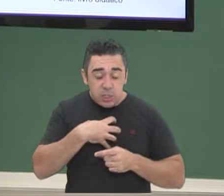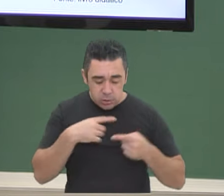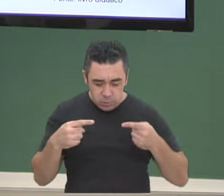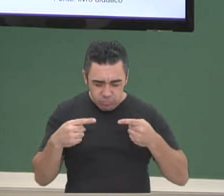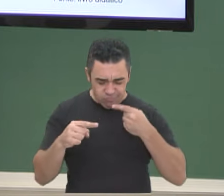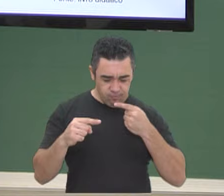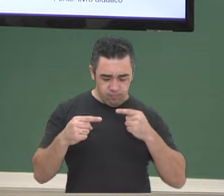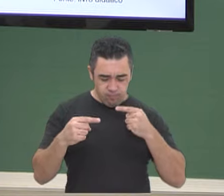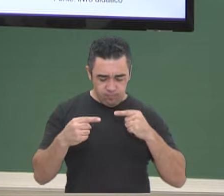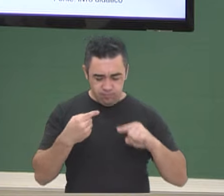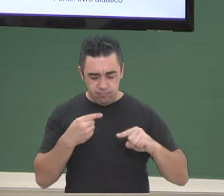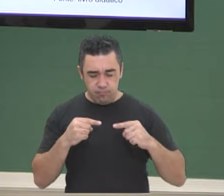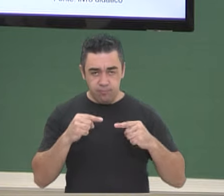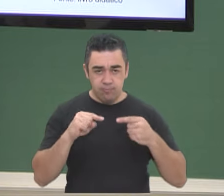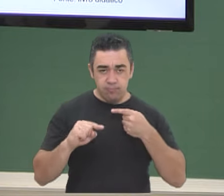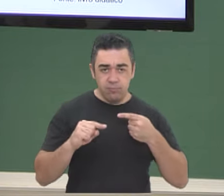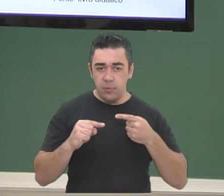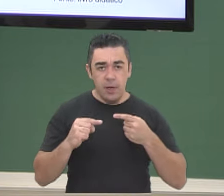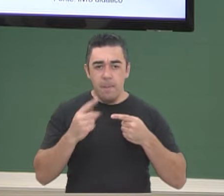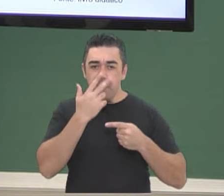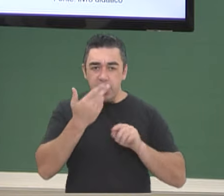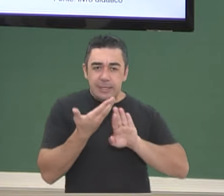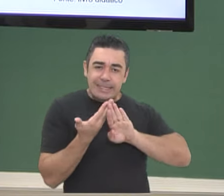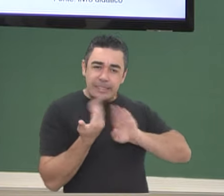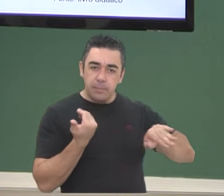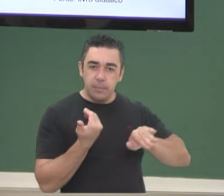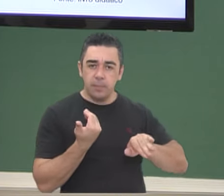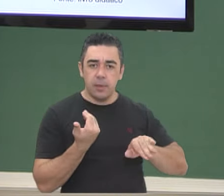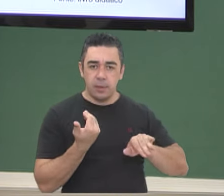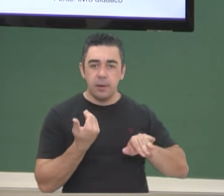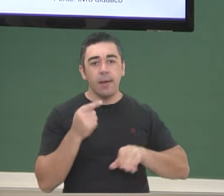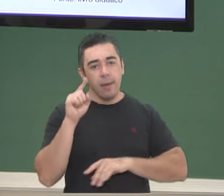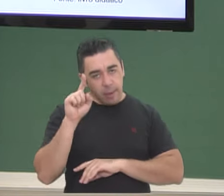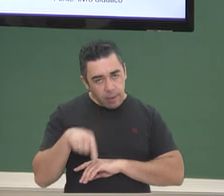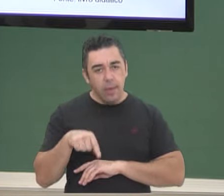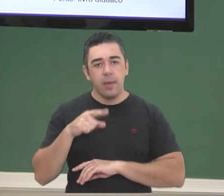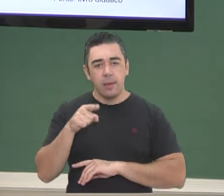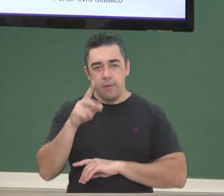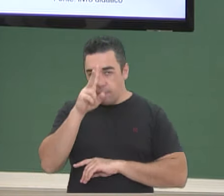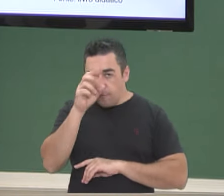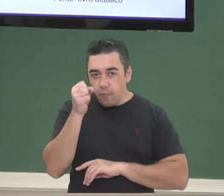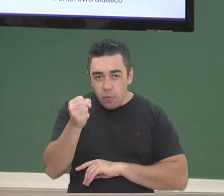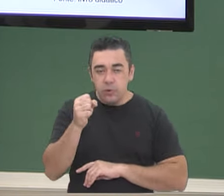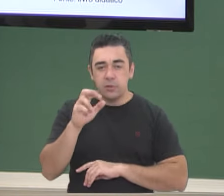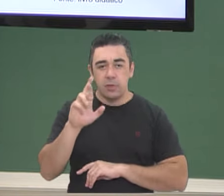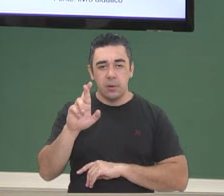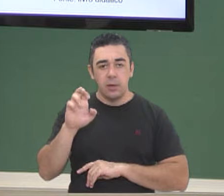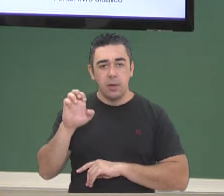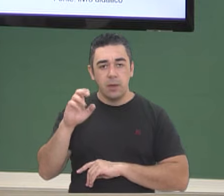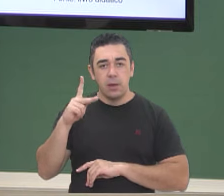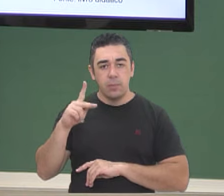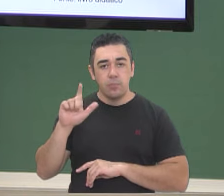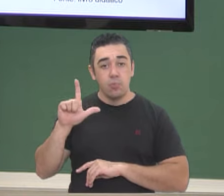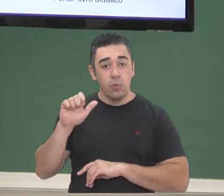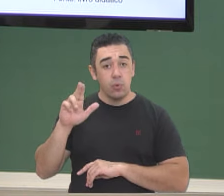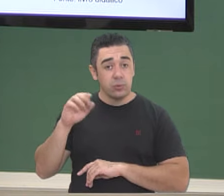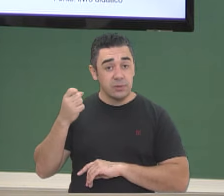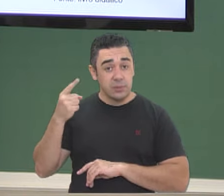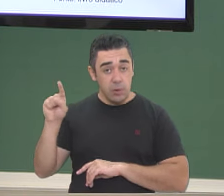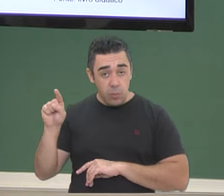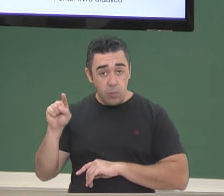sentir que existe uma força tentando separar um do outro e essa força que a gente chama de repulsão